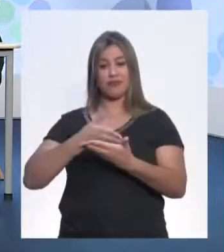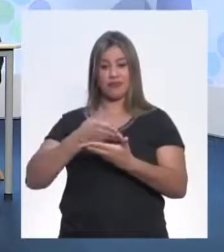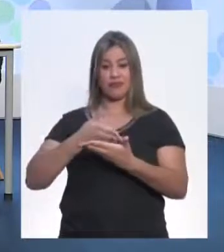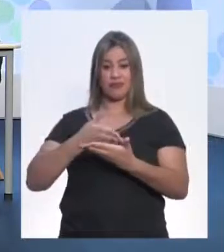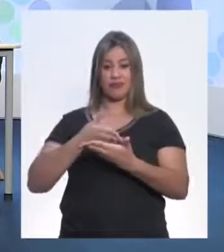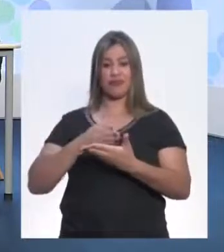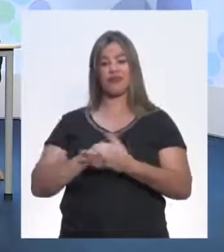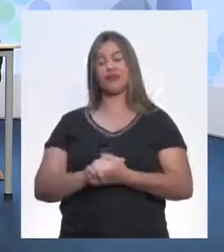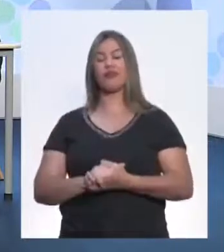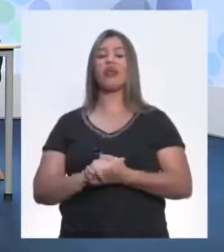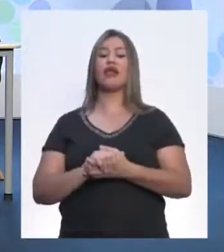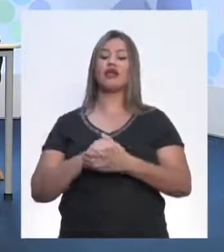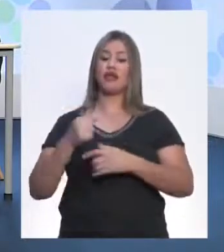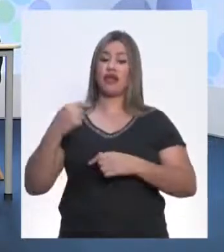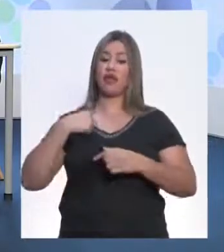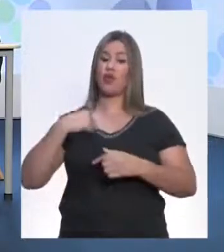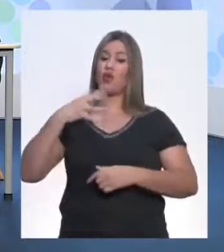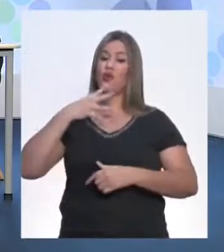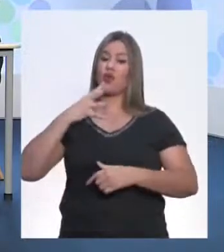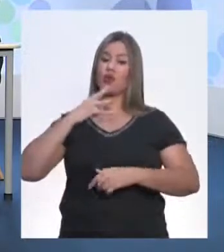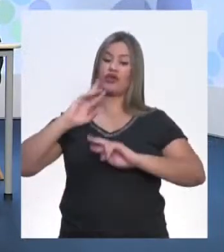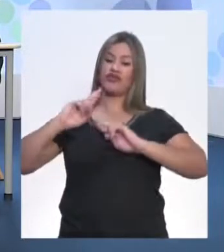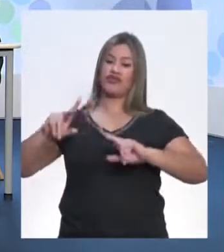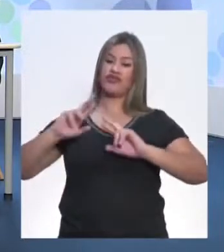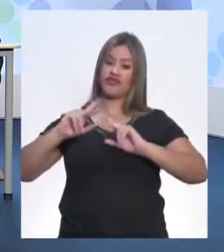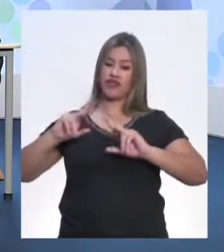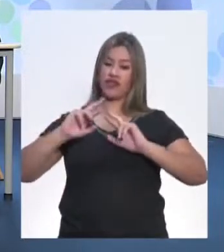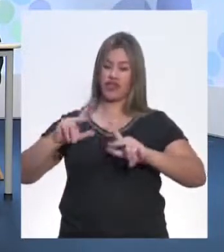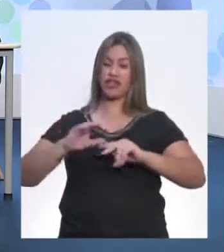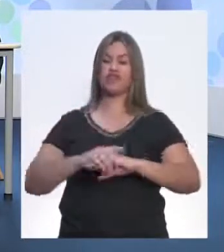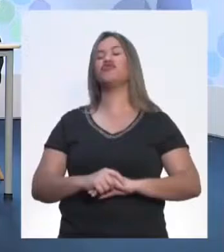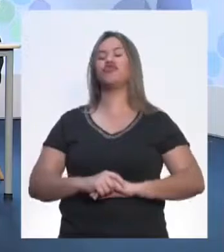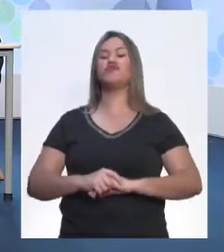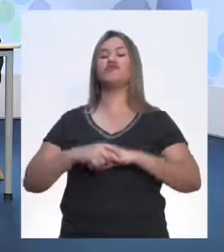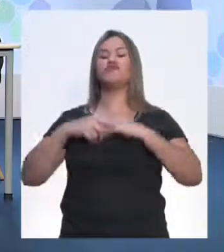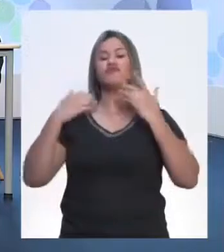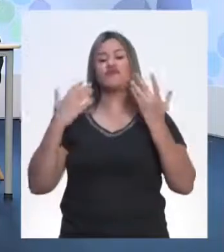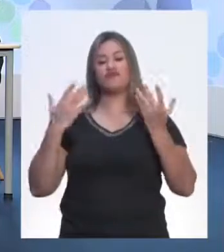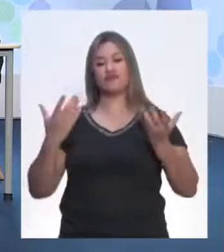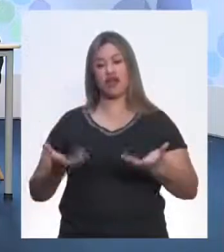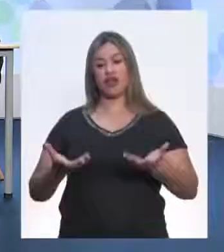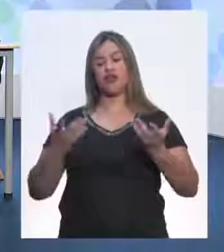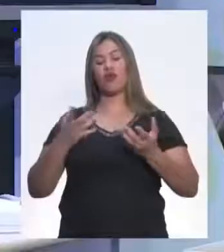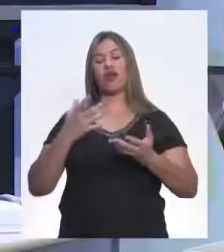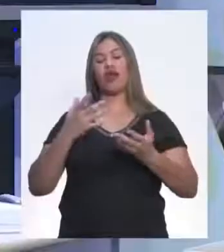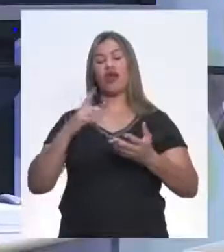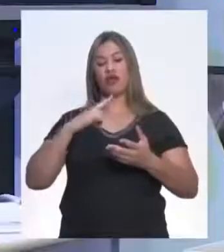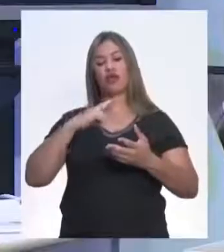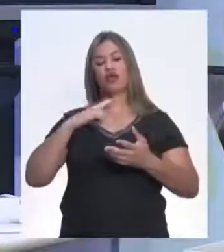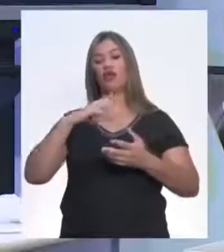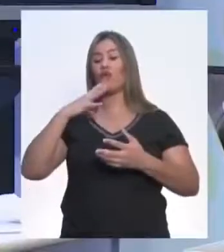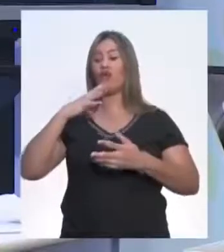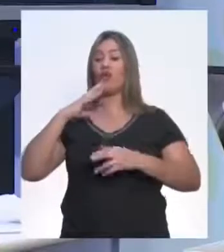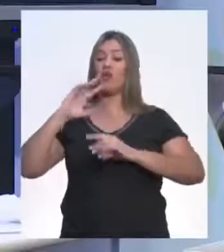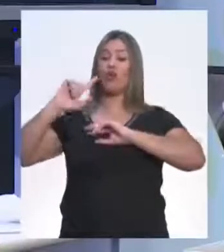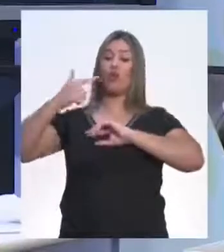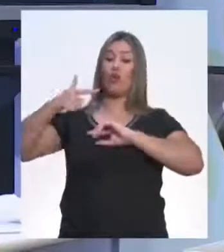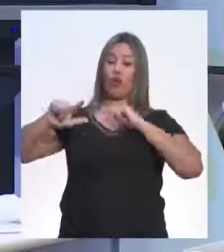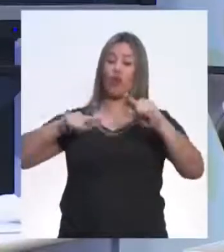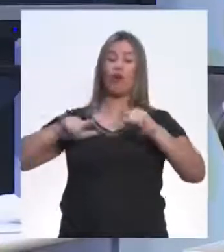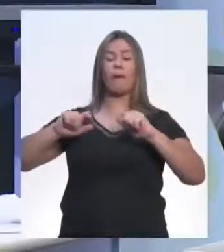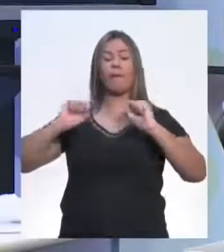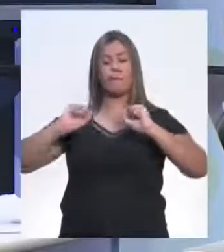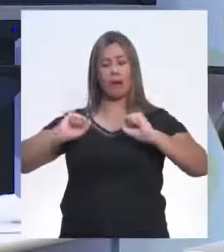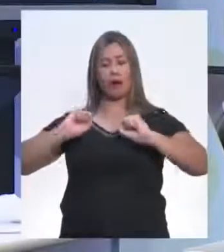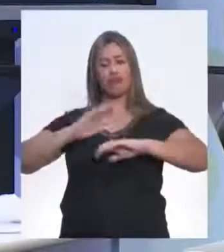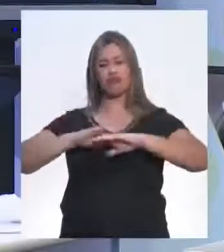outras maneiras, como o professor Jonas disse. Mas essa daí eu achei muito tranquila. Aí o que que vocês podem fazer, né? O que que vocês